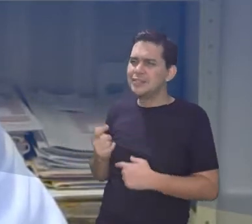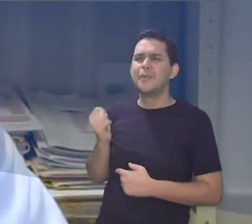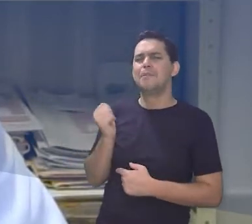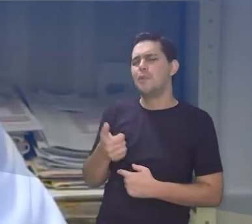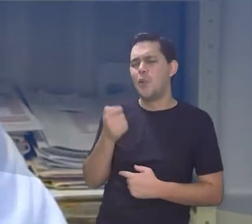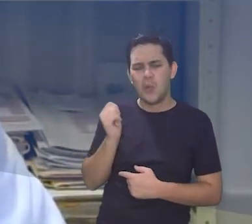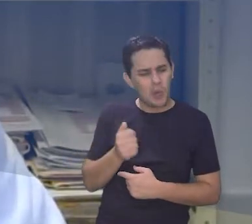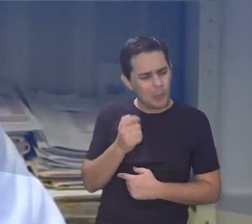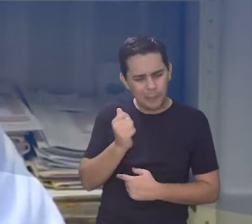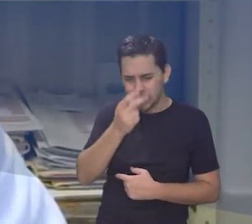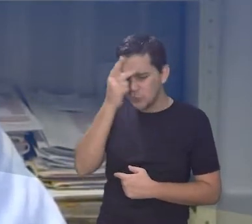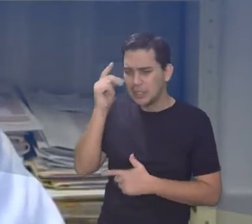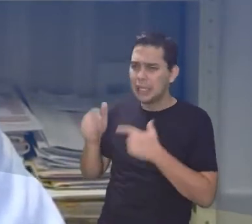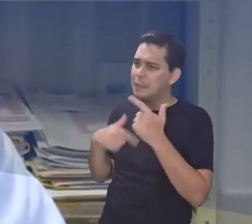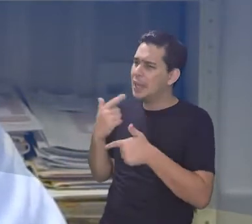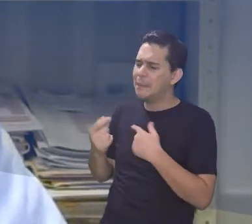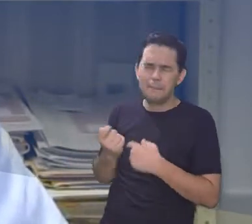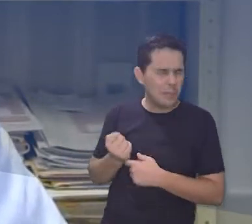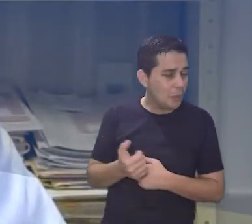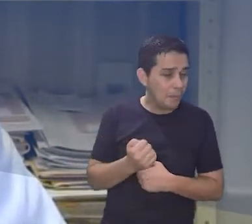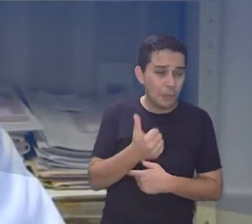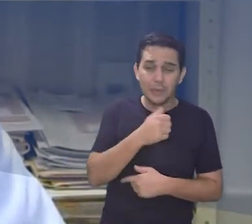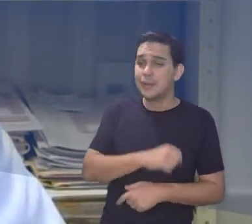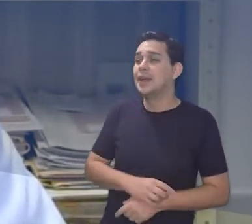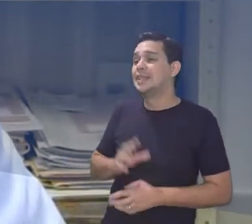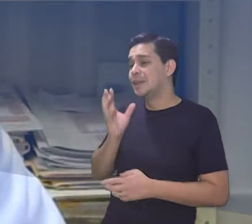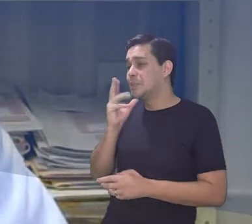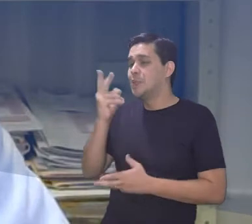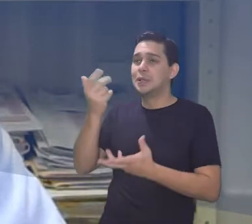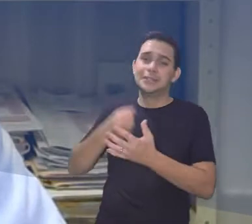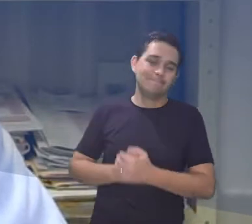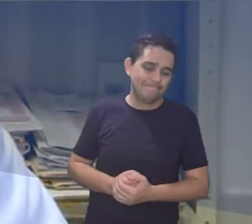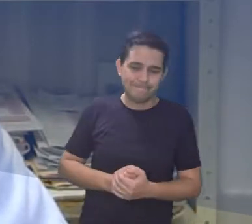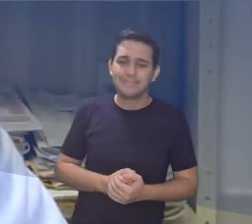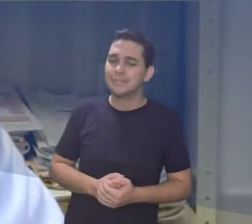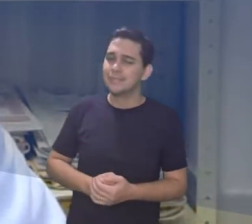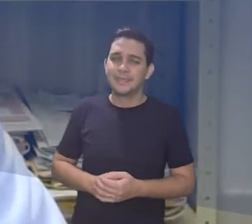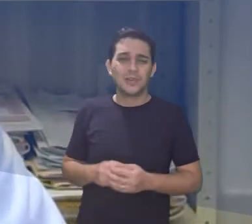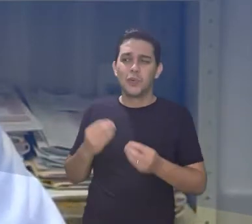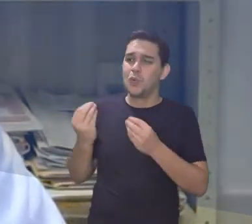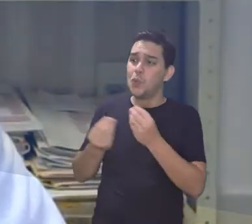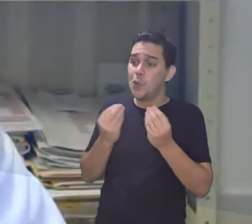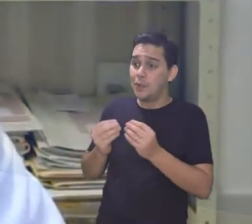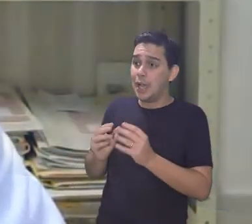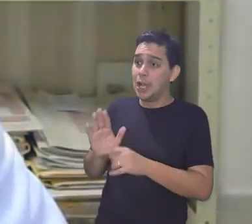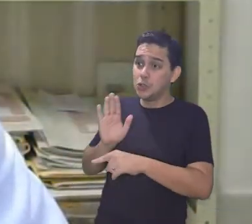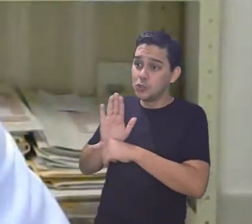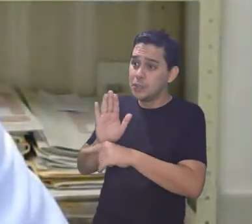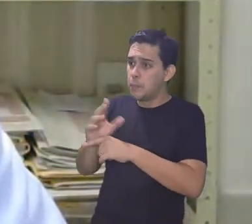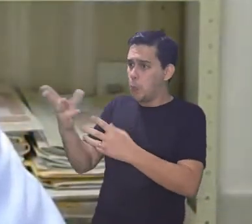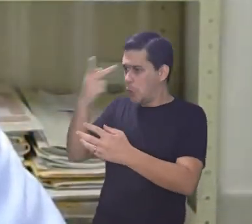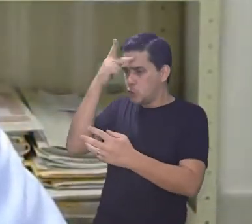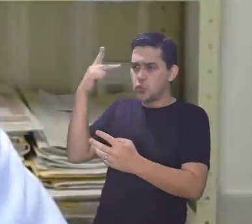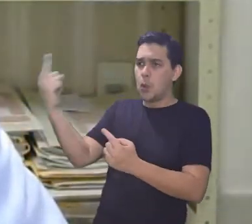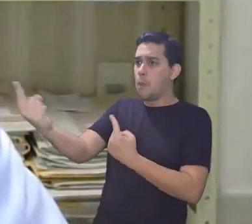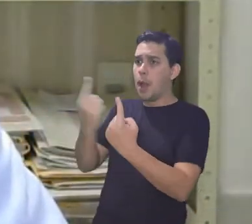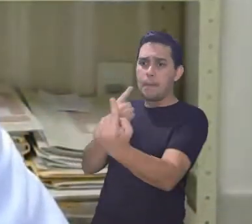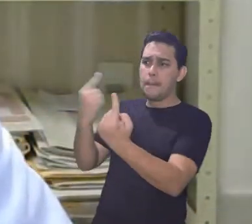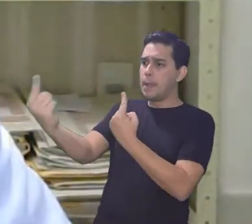pouquíssimos funcionários, quase nenhum, de modo que não há condição de dar curso à demanda, né? Se